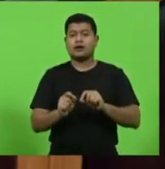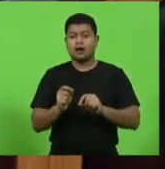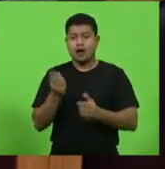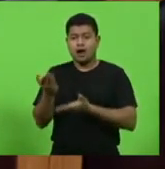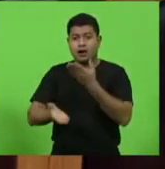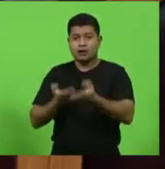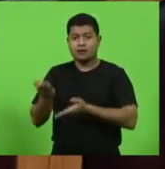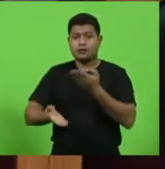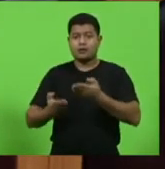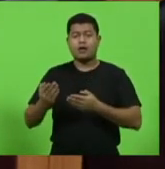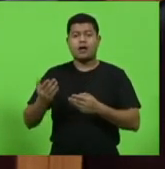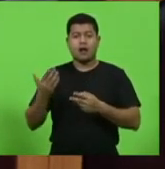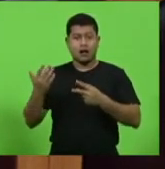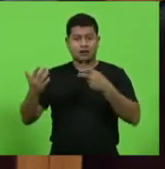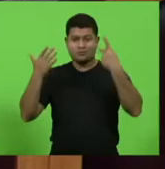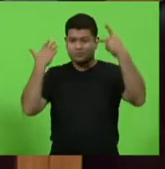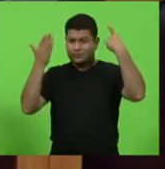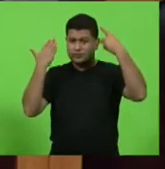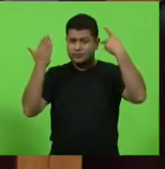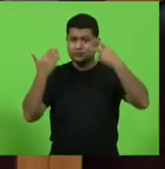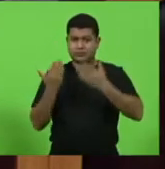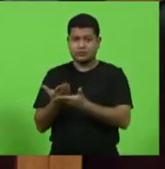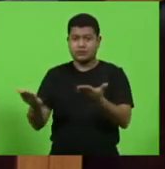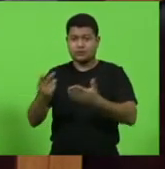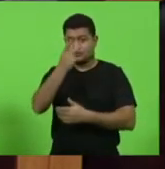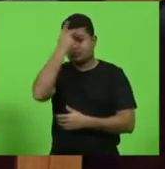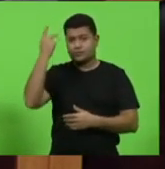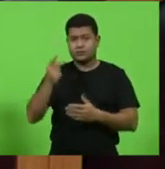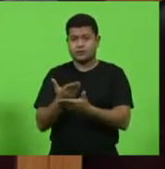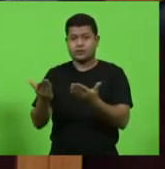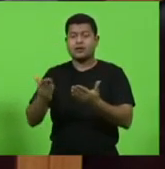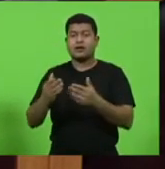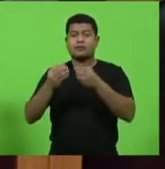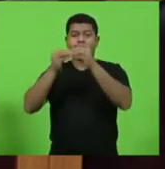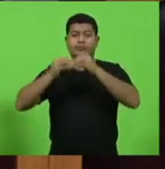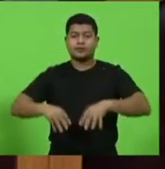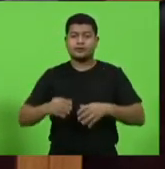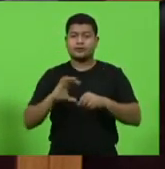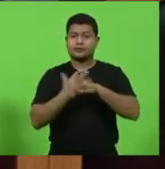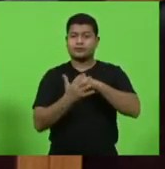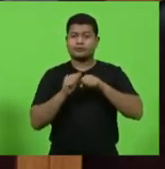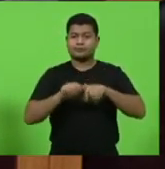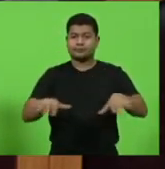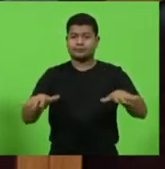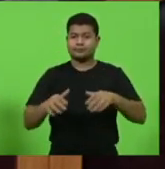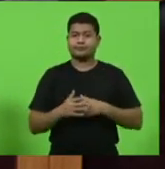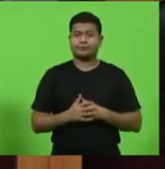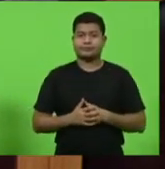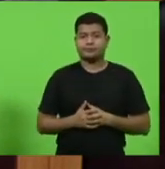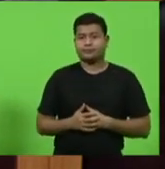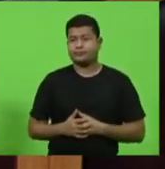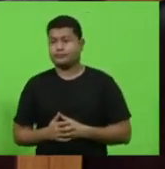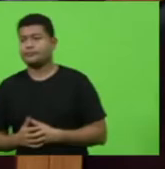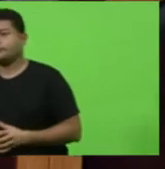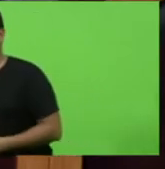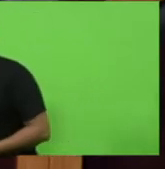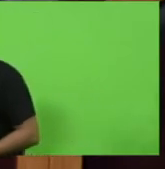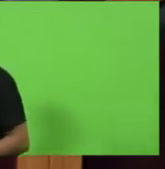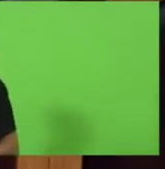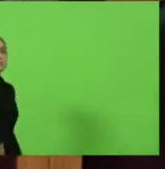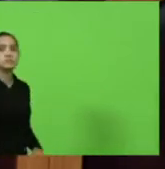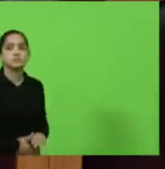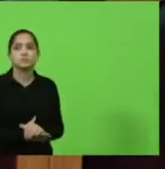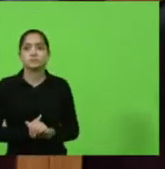ao psicológico e psiquiátrico das pessoas afetadas pela pandemia. Precisamos pensar na saúde